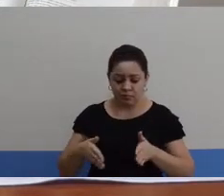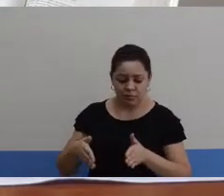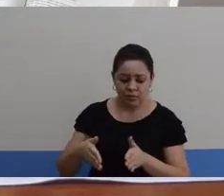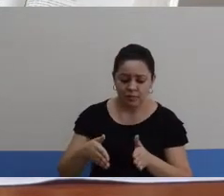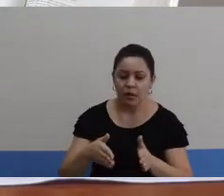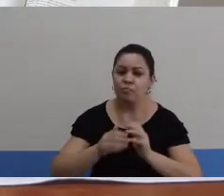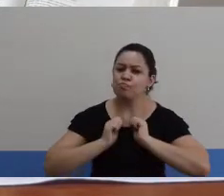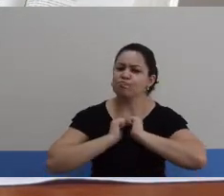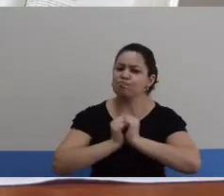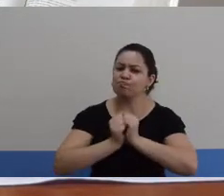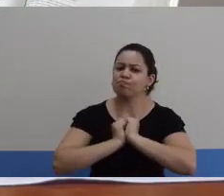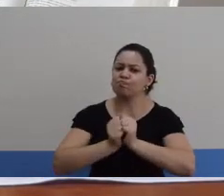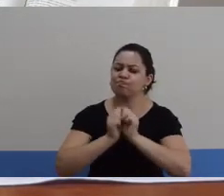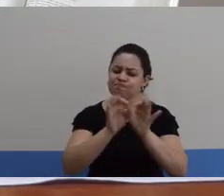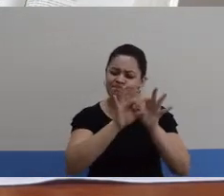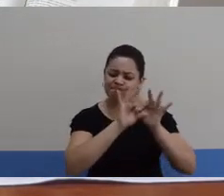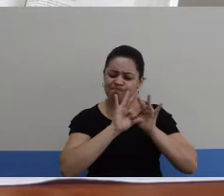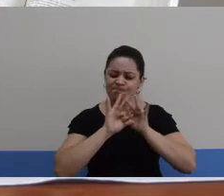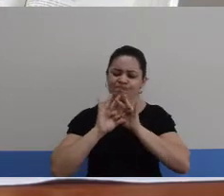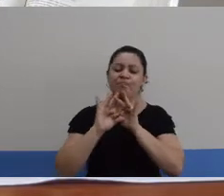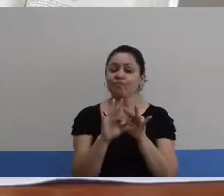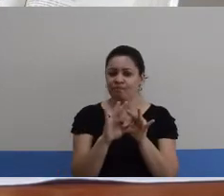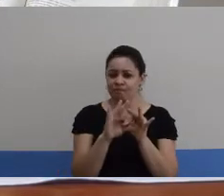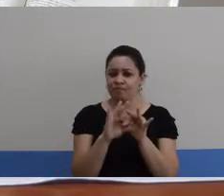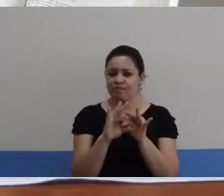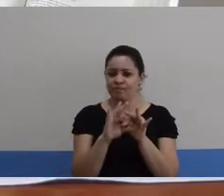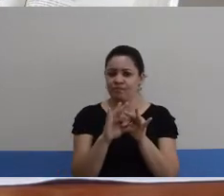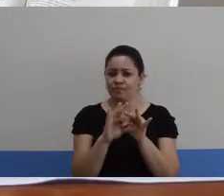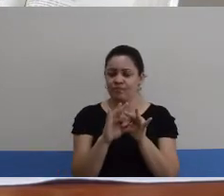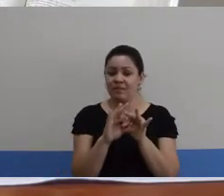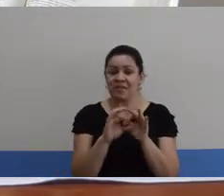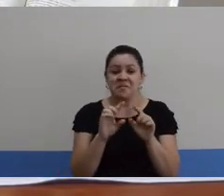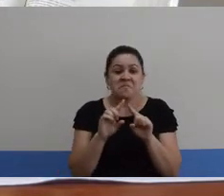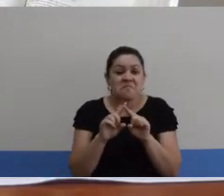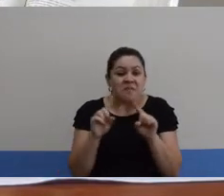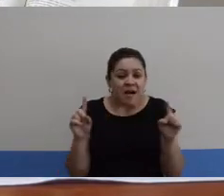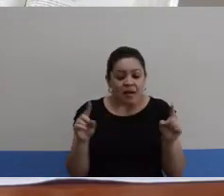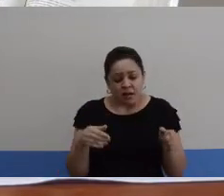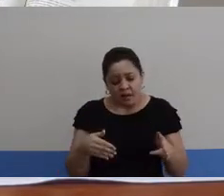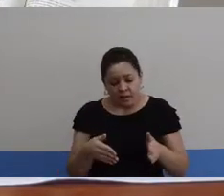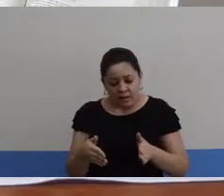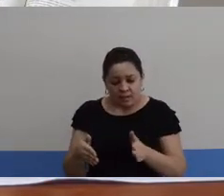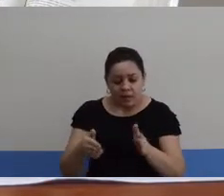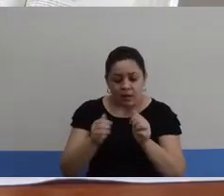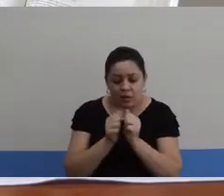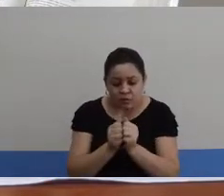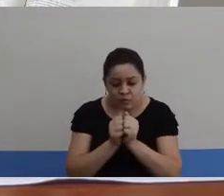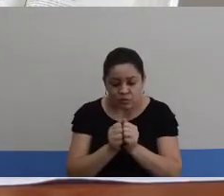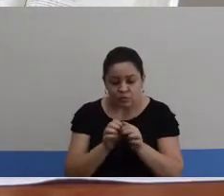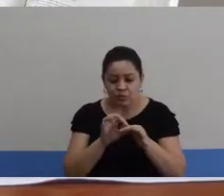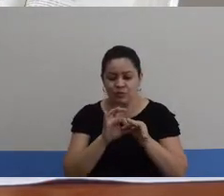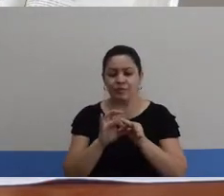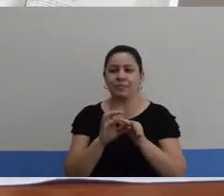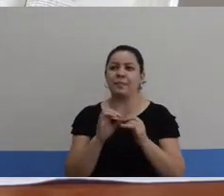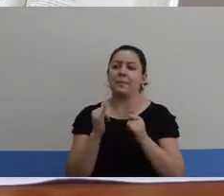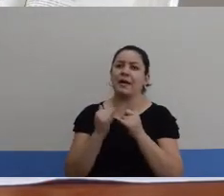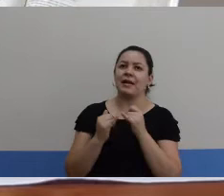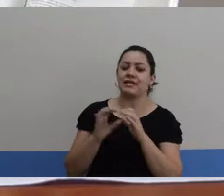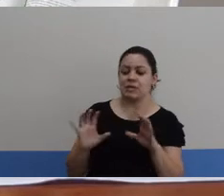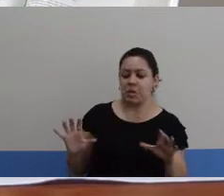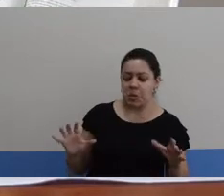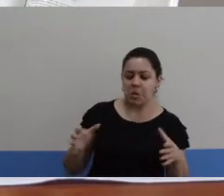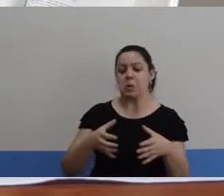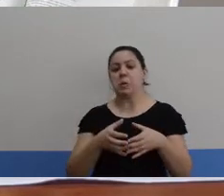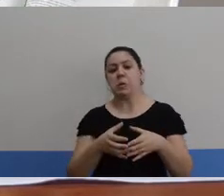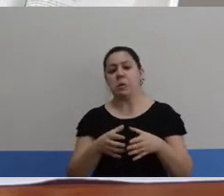juntos. Mas caminhar juntos não pode ser confundido aqui também com colegialidade, porque não